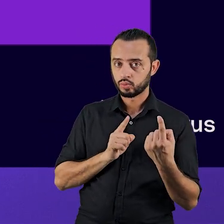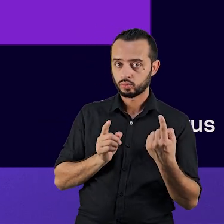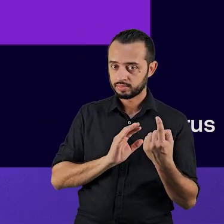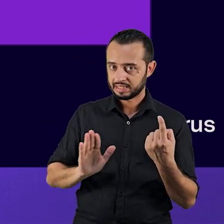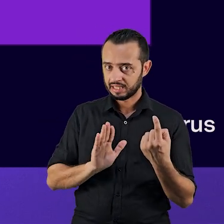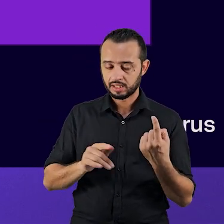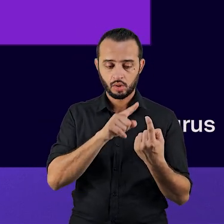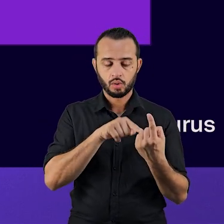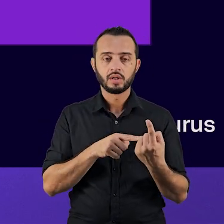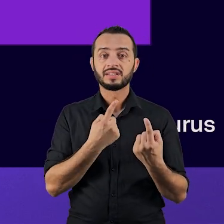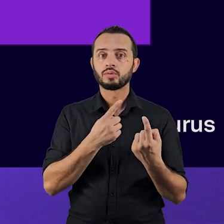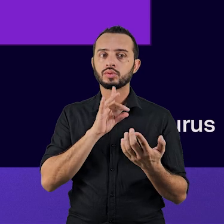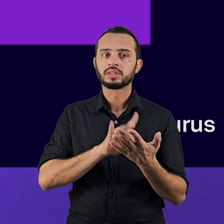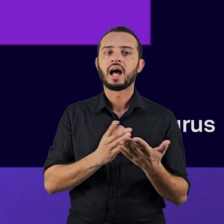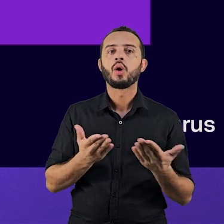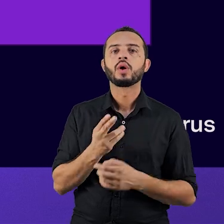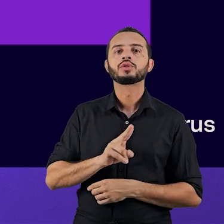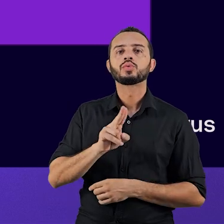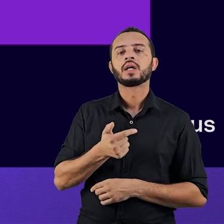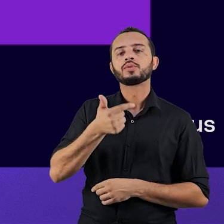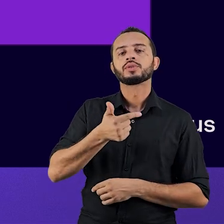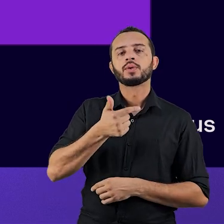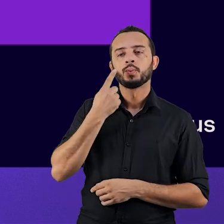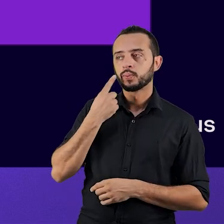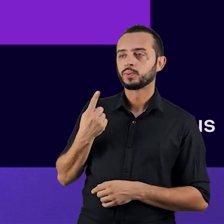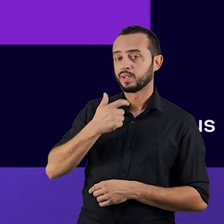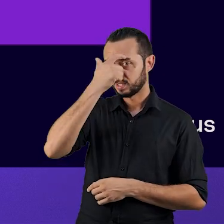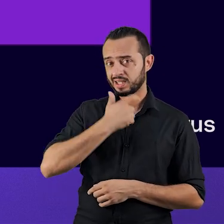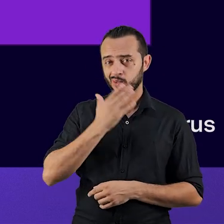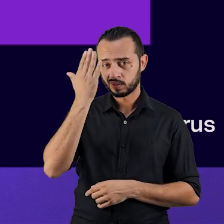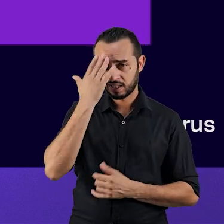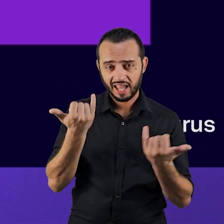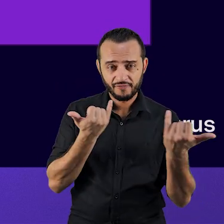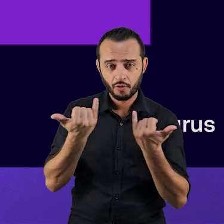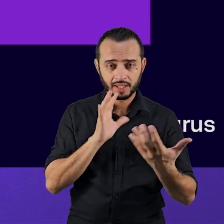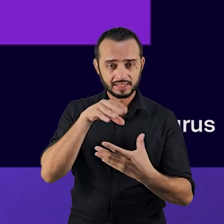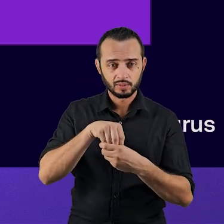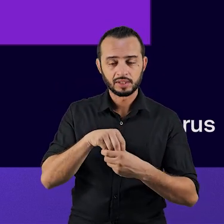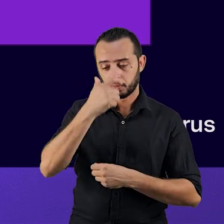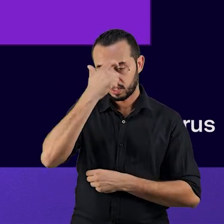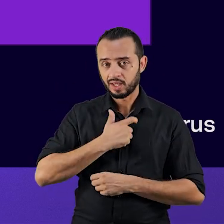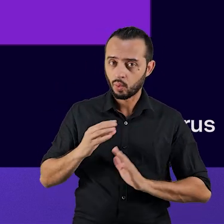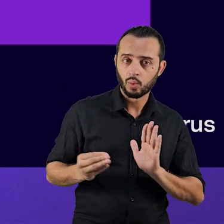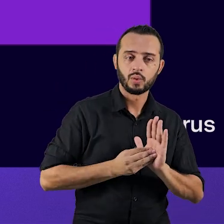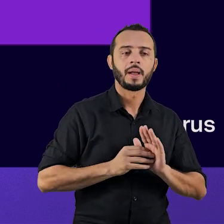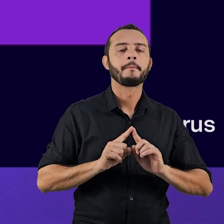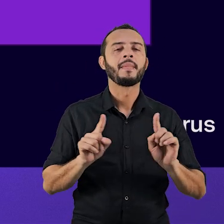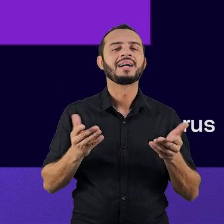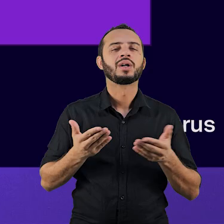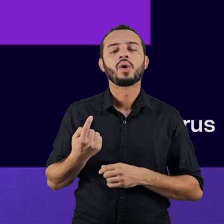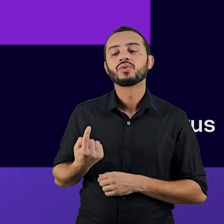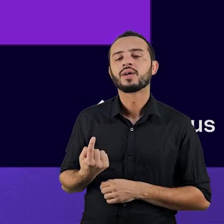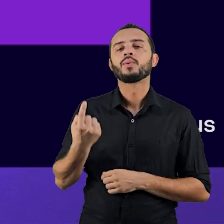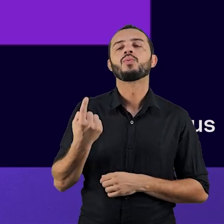2 bits de incerteza. Se eu consumir um segundo bit, eu sei a informação que está aqui, porque eu coloquei. Agora eu só